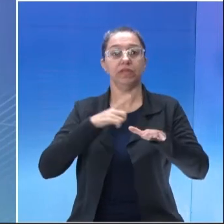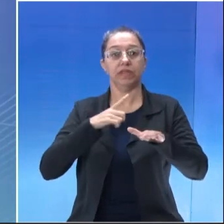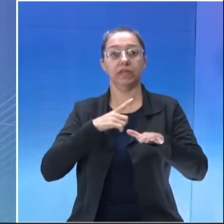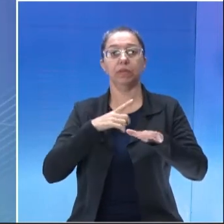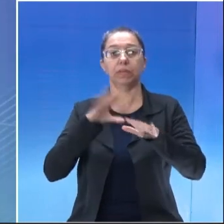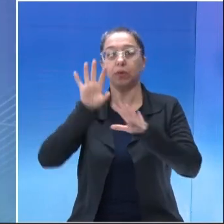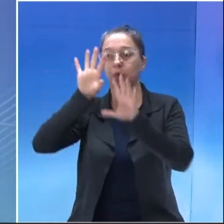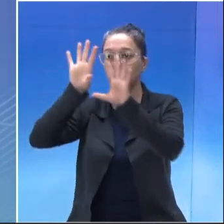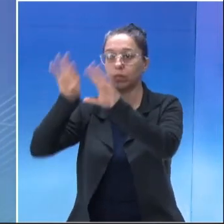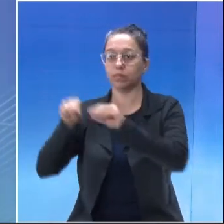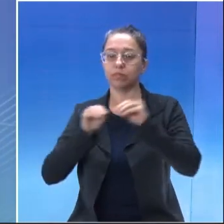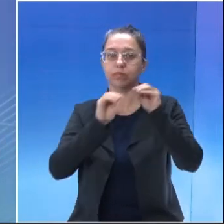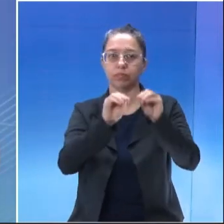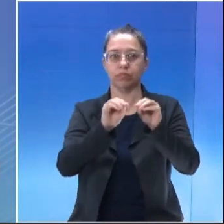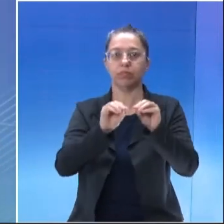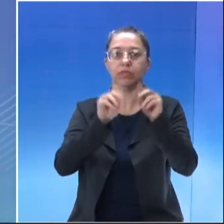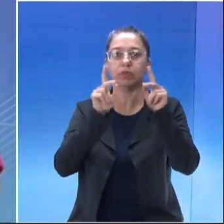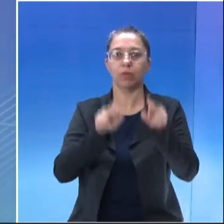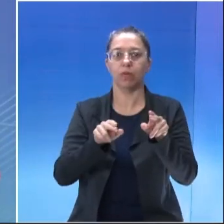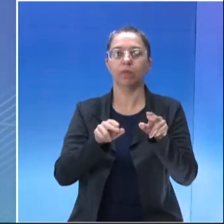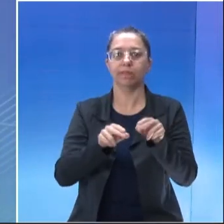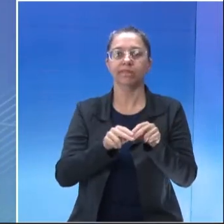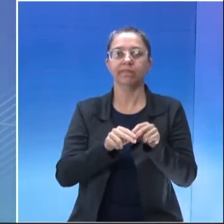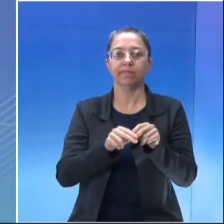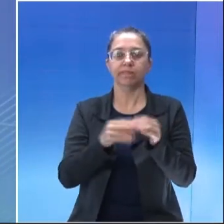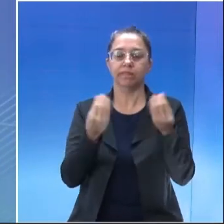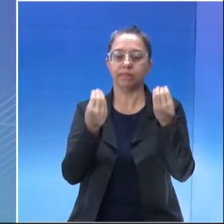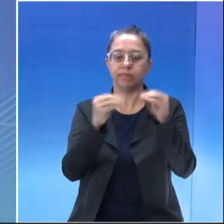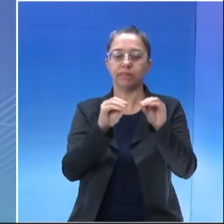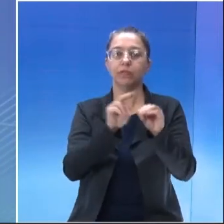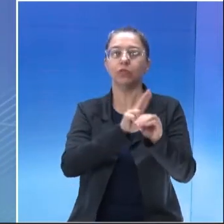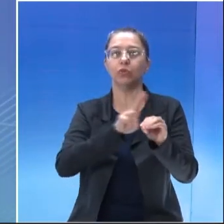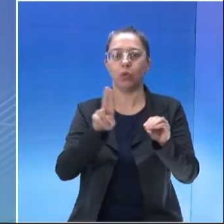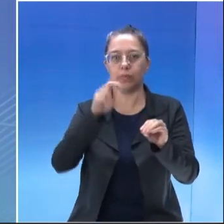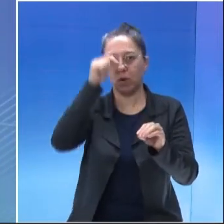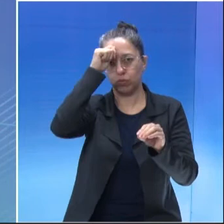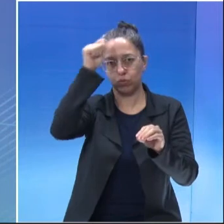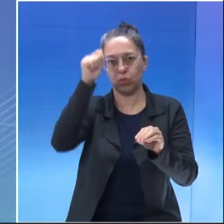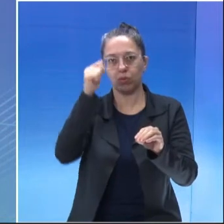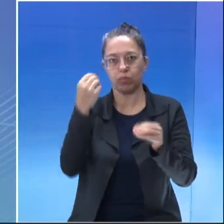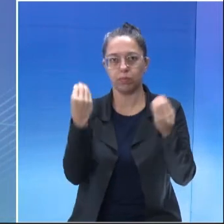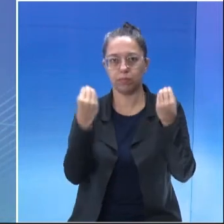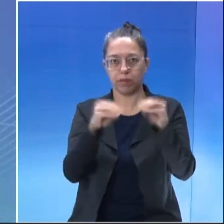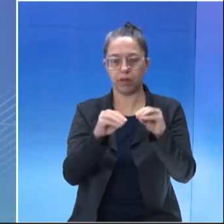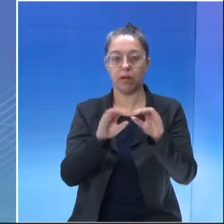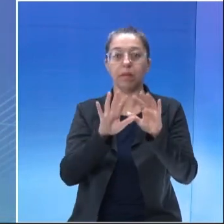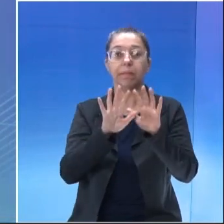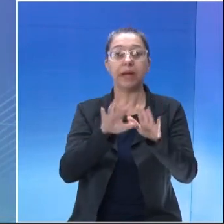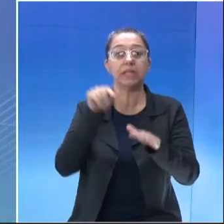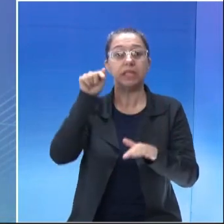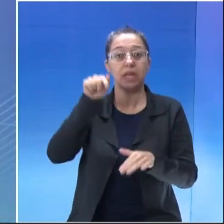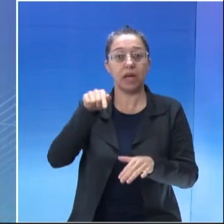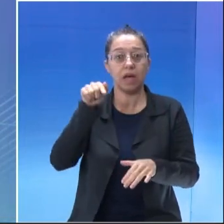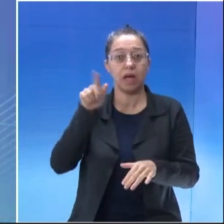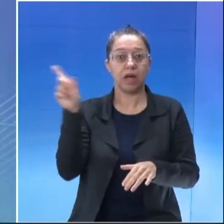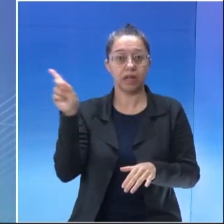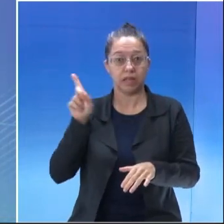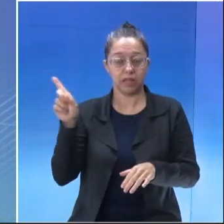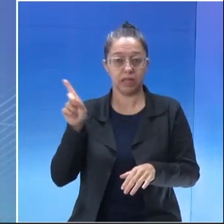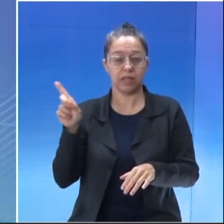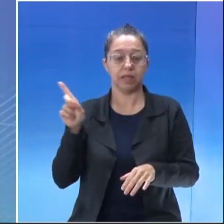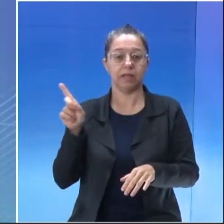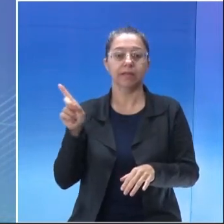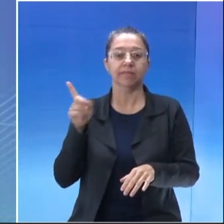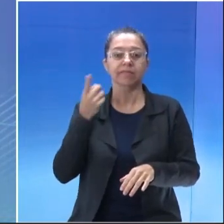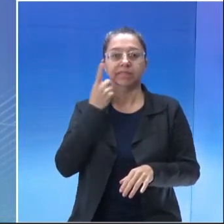igualzinho do autor, geralmente a gente coloca entre aspas e coloca o nome do autor na frente. Aqui, no texto que nós lemos, nós vimos lá